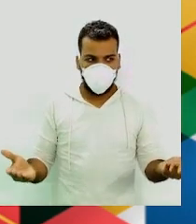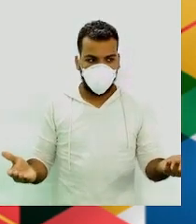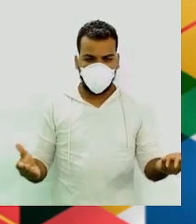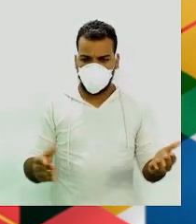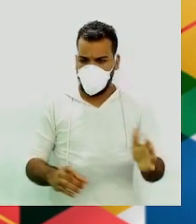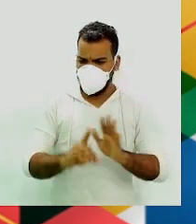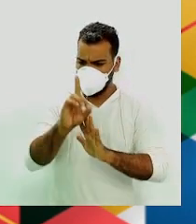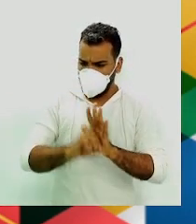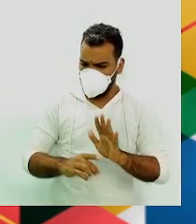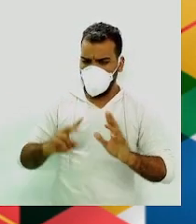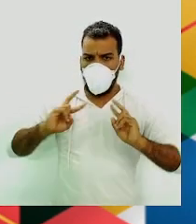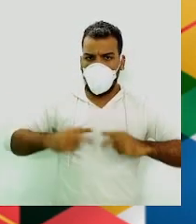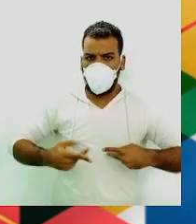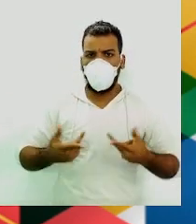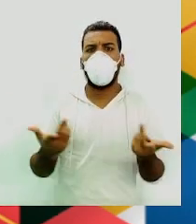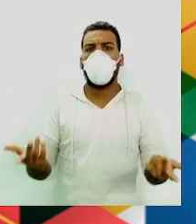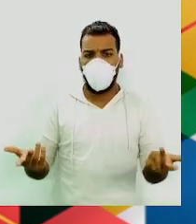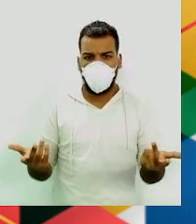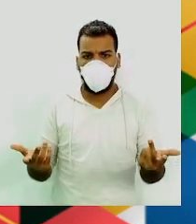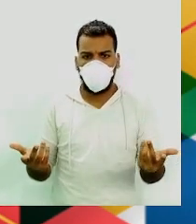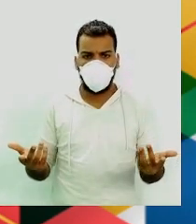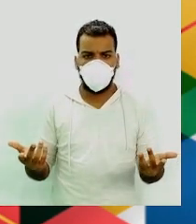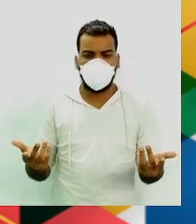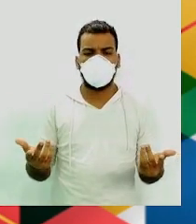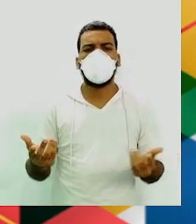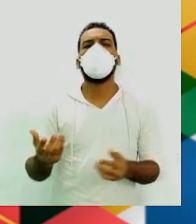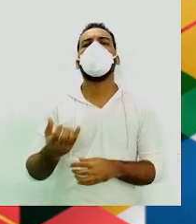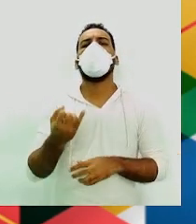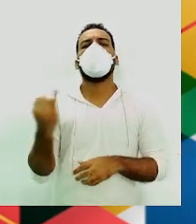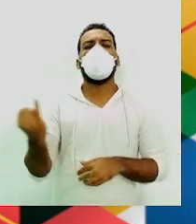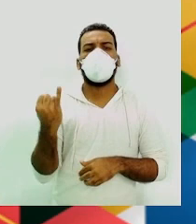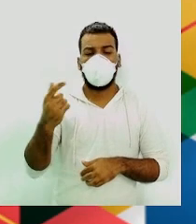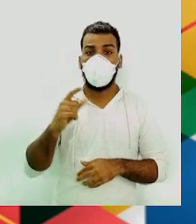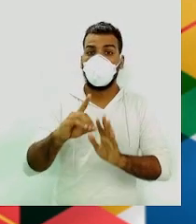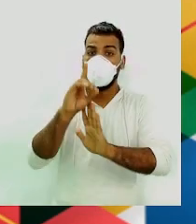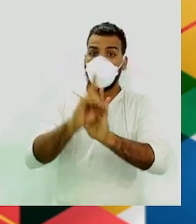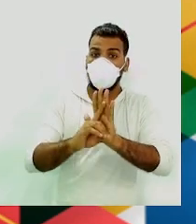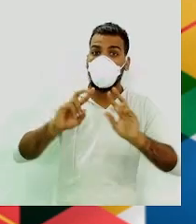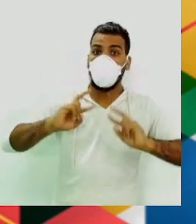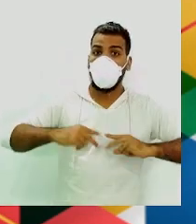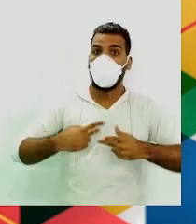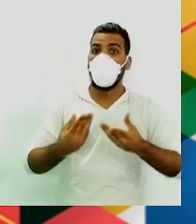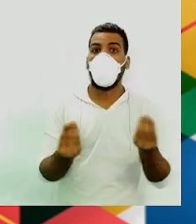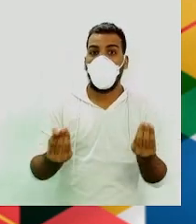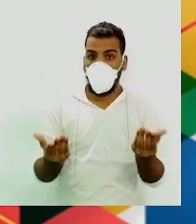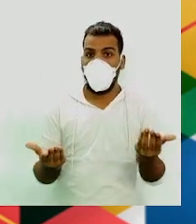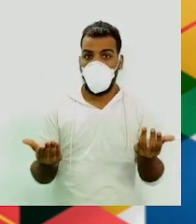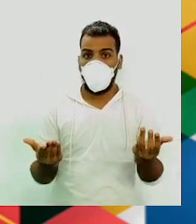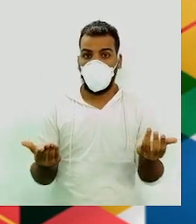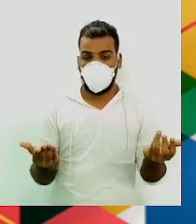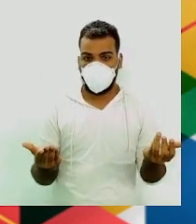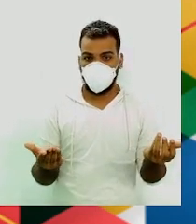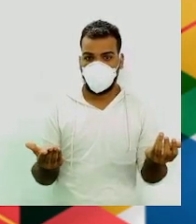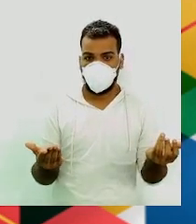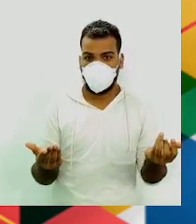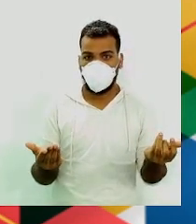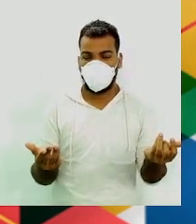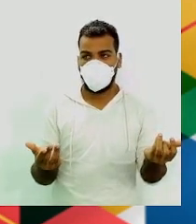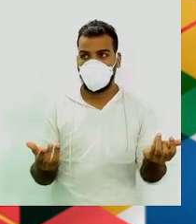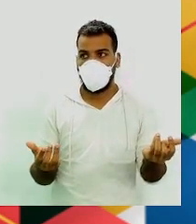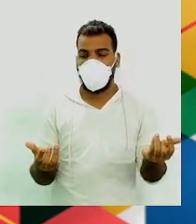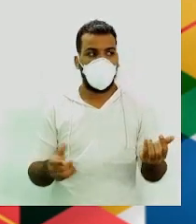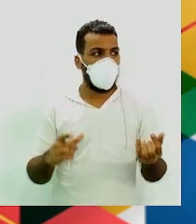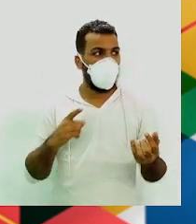direitos humanos? Quais são? E qual a fundamentação para esses direitos humanos? Deve o governo promover a